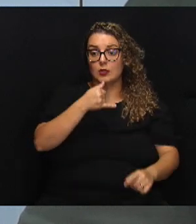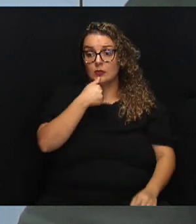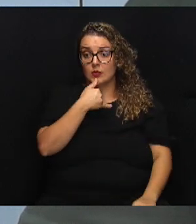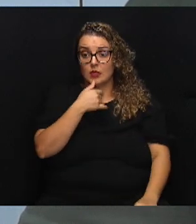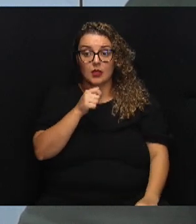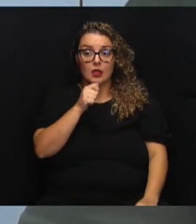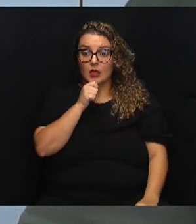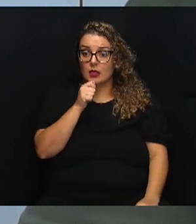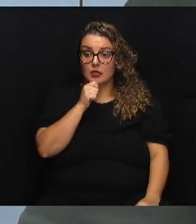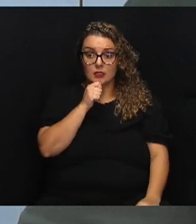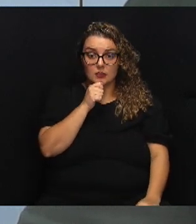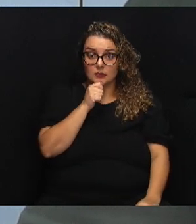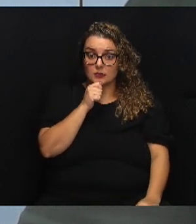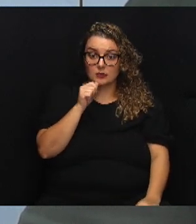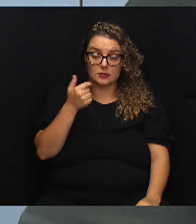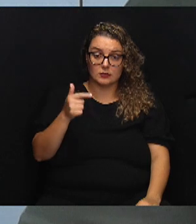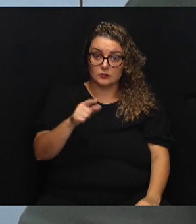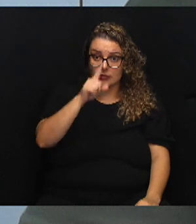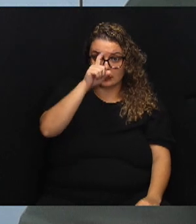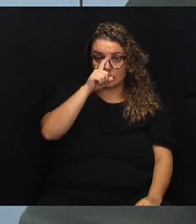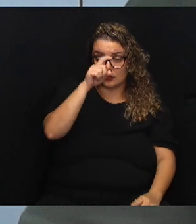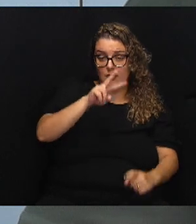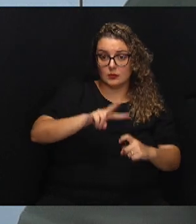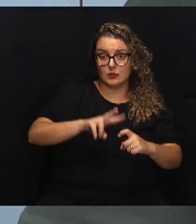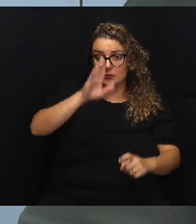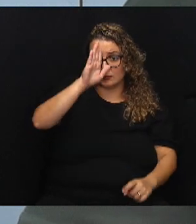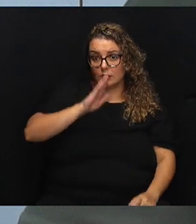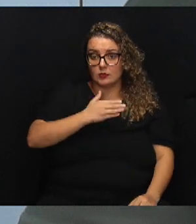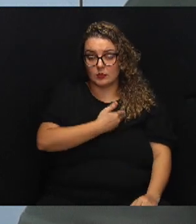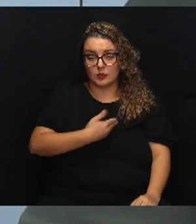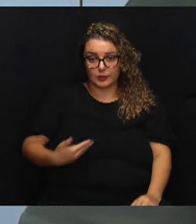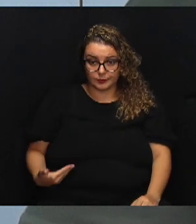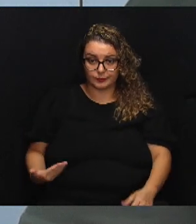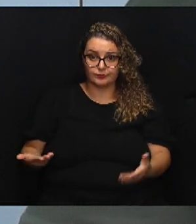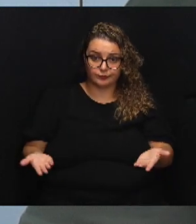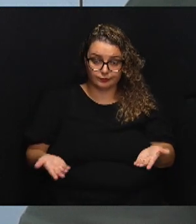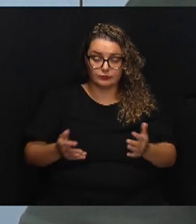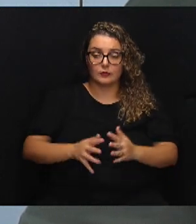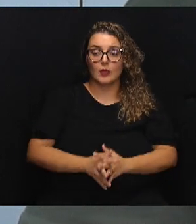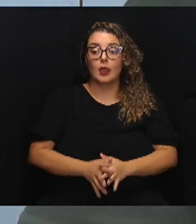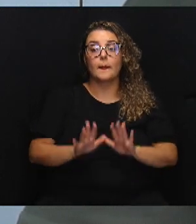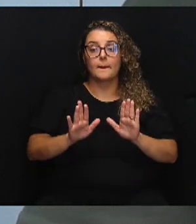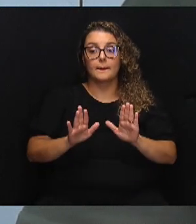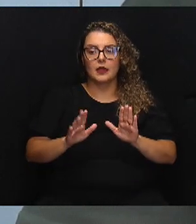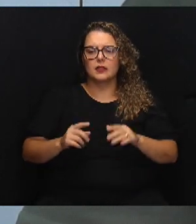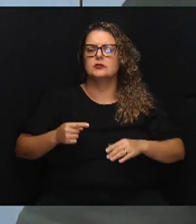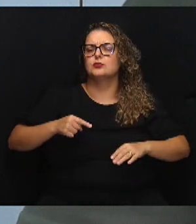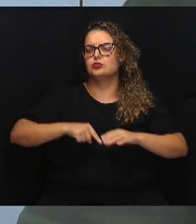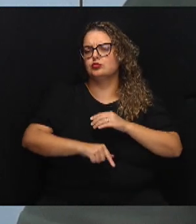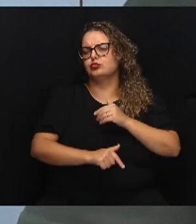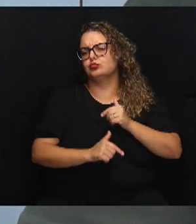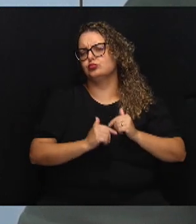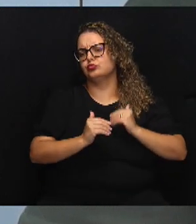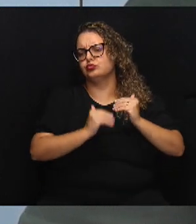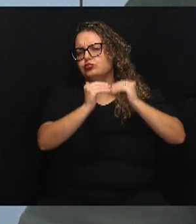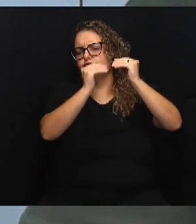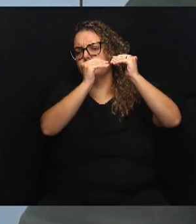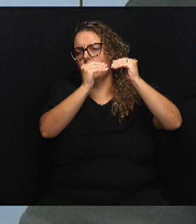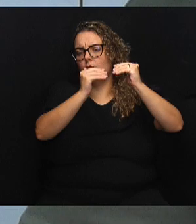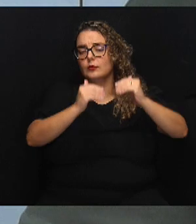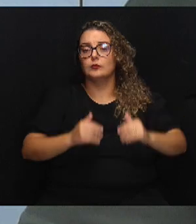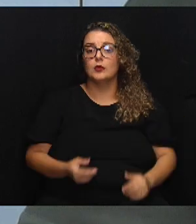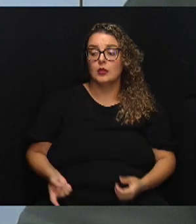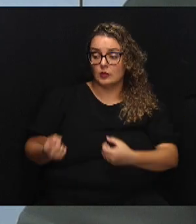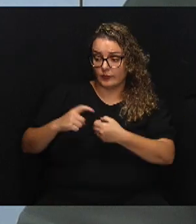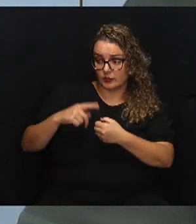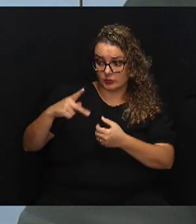temos em Campinas o Hospital Veterinário Público gratuito, mas que com certeza evoluiu muito. E voltando lá na sua